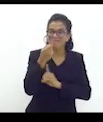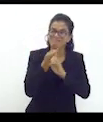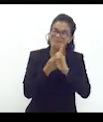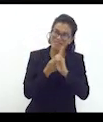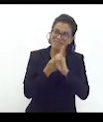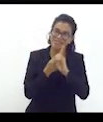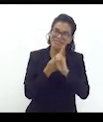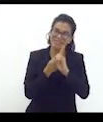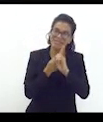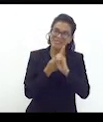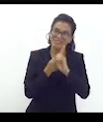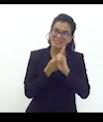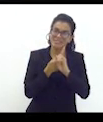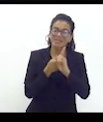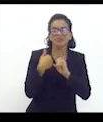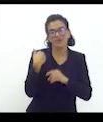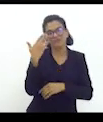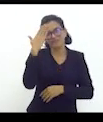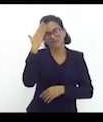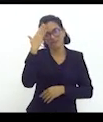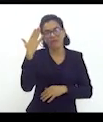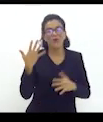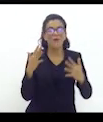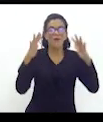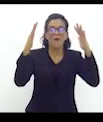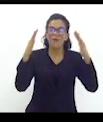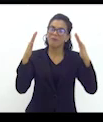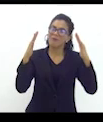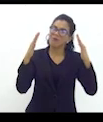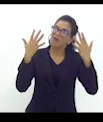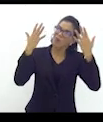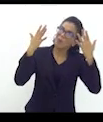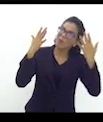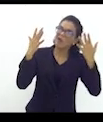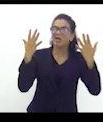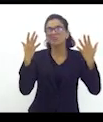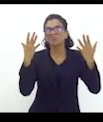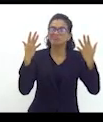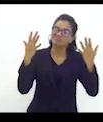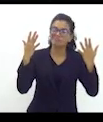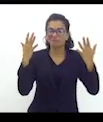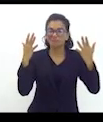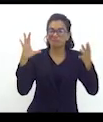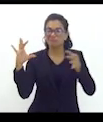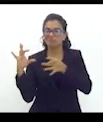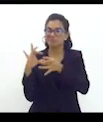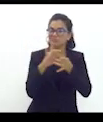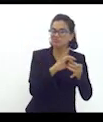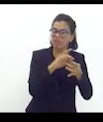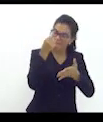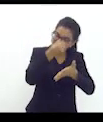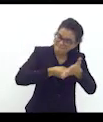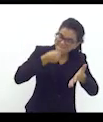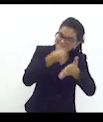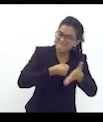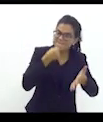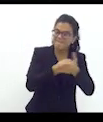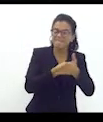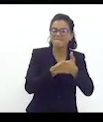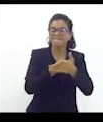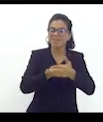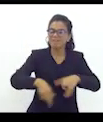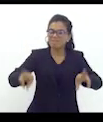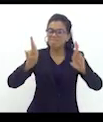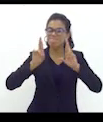mês, nós sabemos que estamos comemorando. Comemorando no sentido de luta e